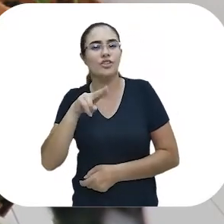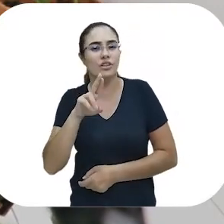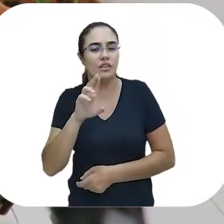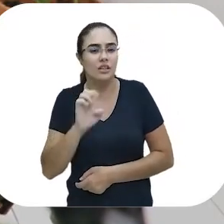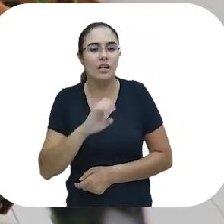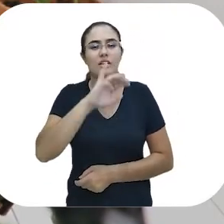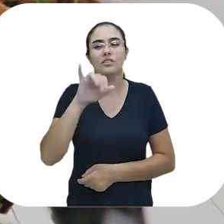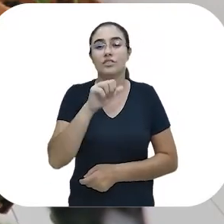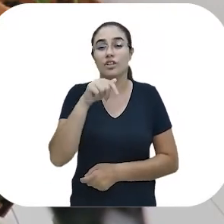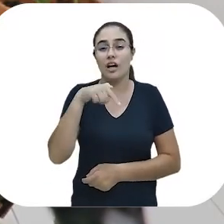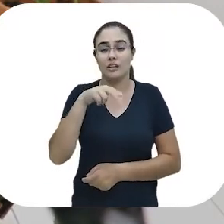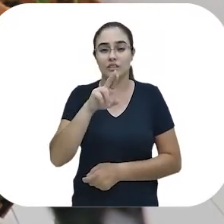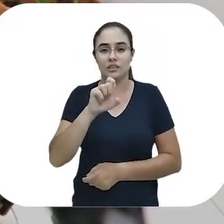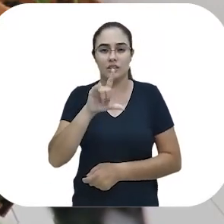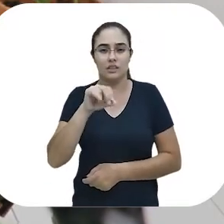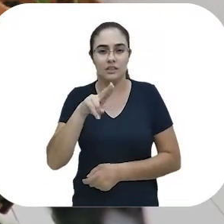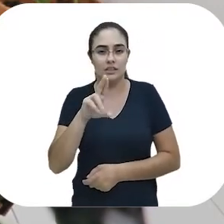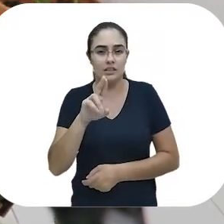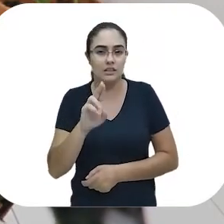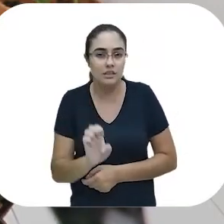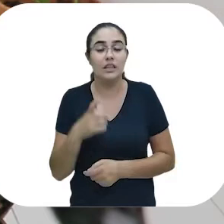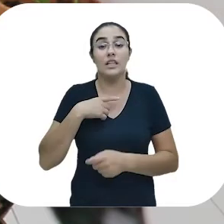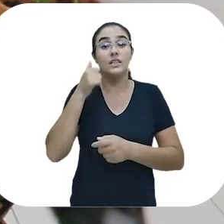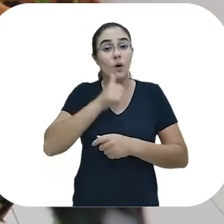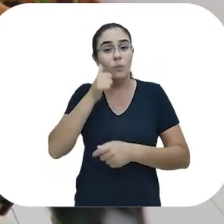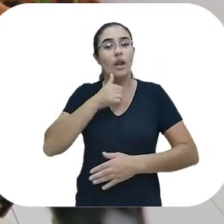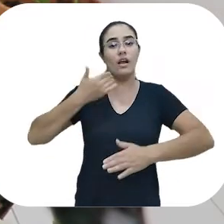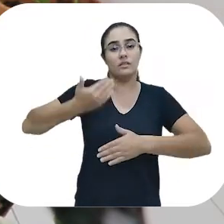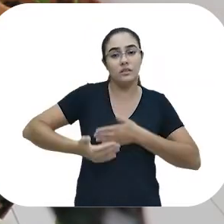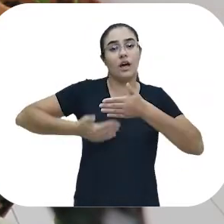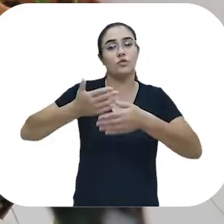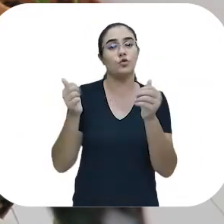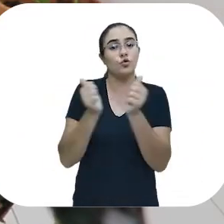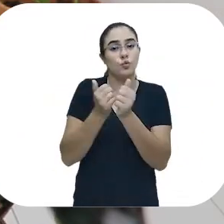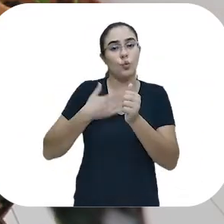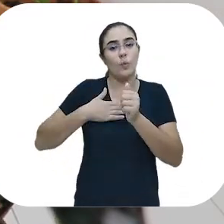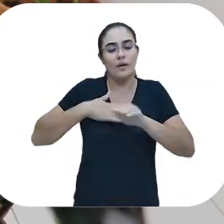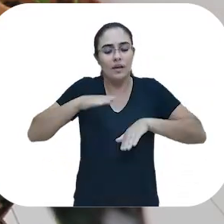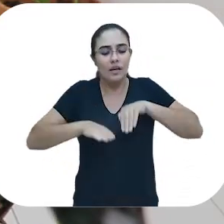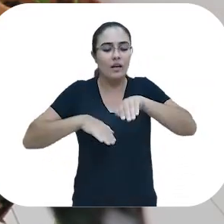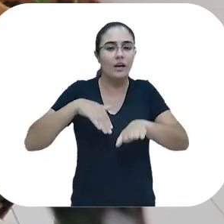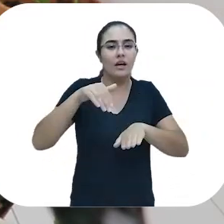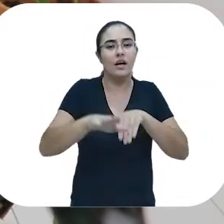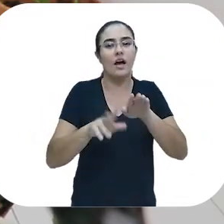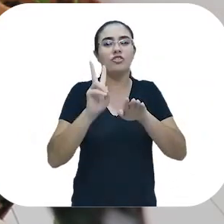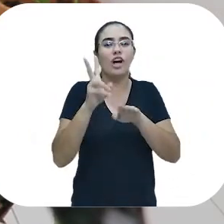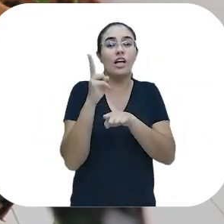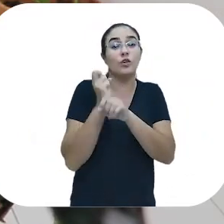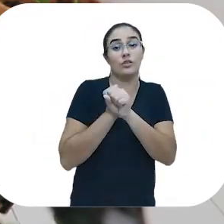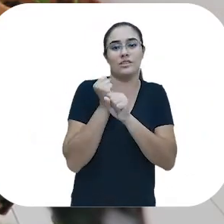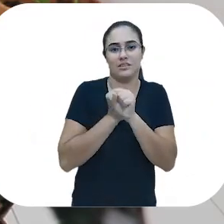Jaqueline Rodrigues, né? Que são mulheres que estão nessa caminhada comigo já há mais de 2 anos. E é